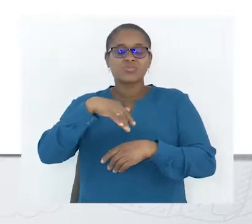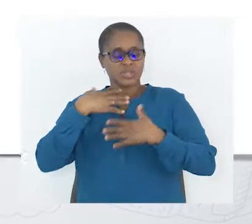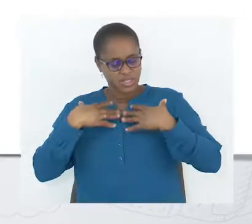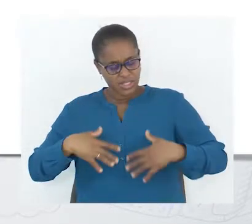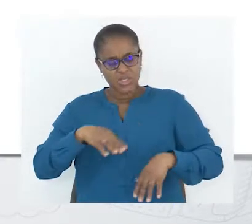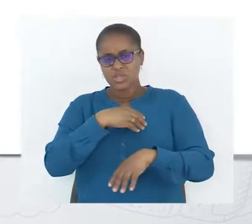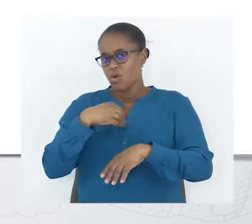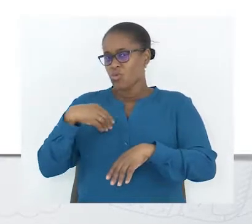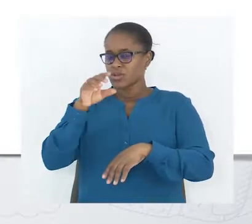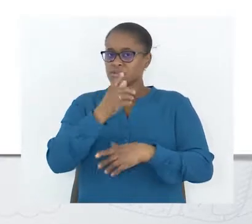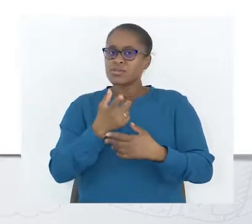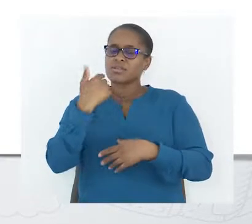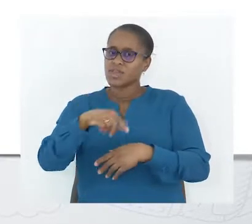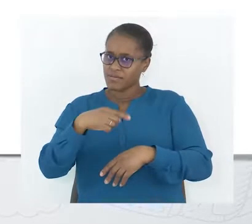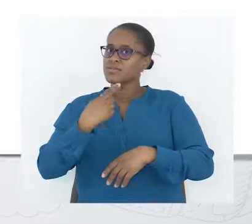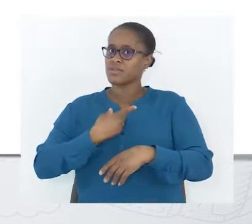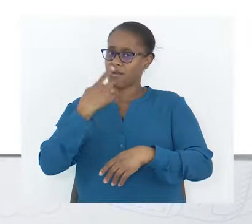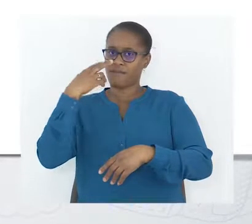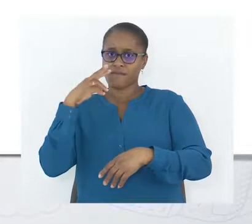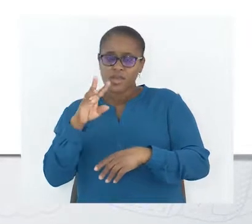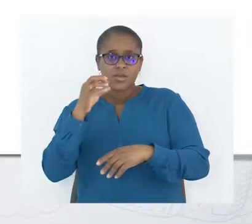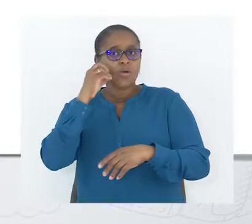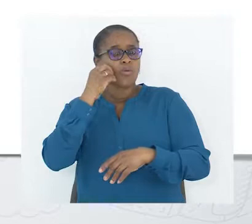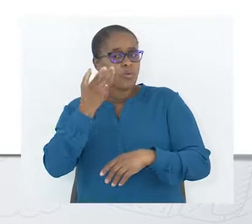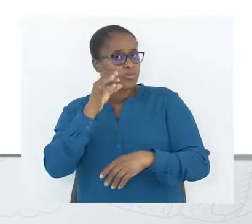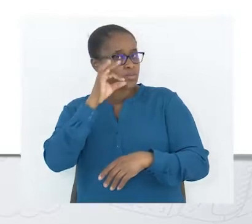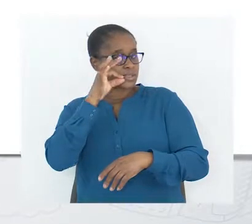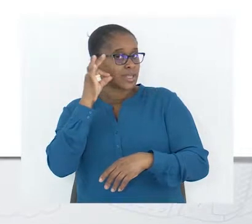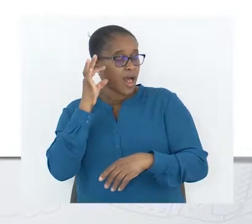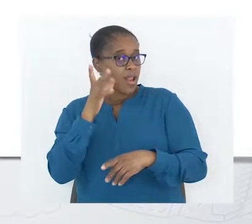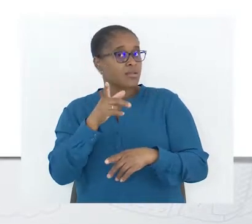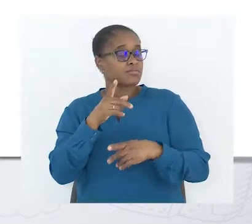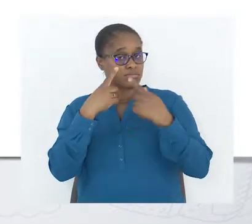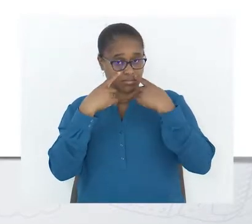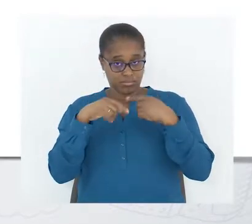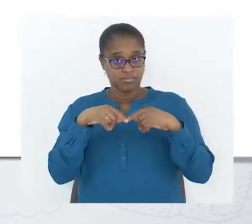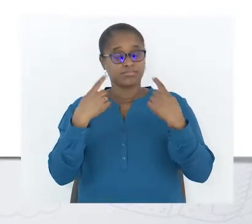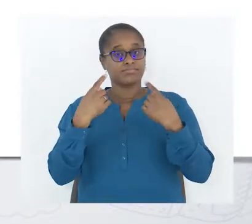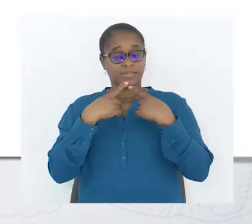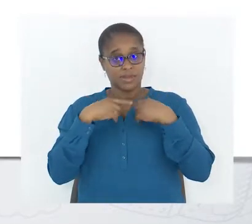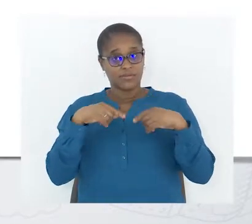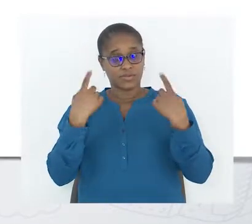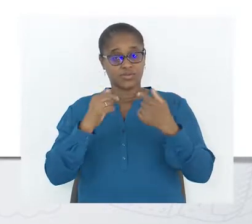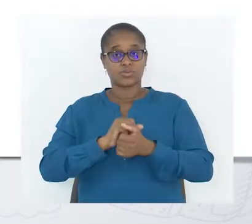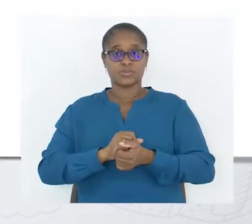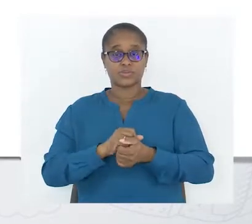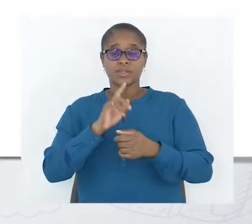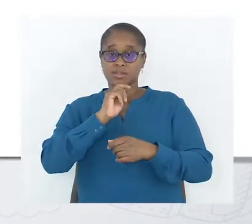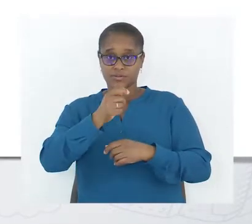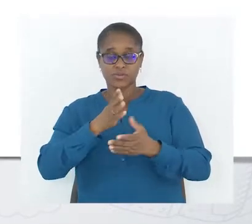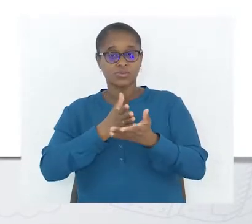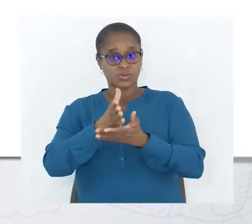saúde, deve ser encarado como um sinal de alerta. A entrevista